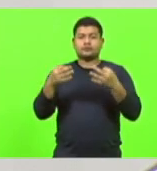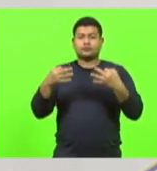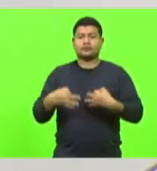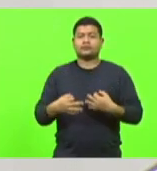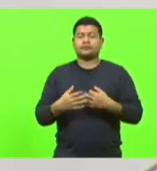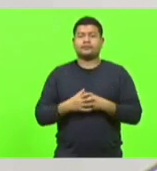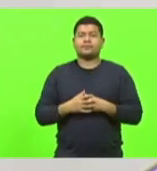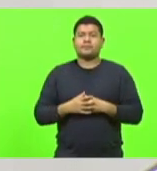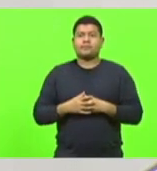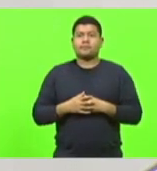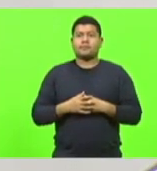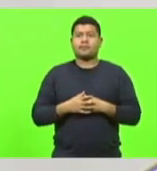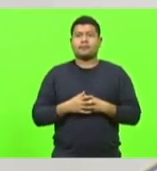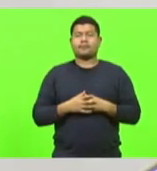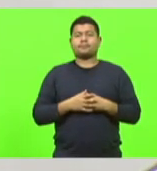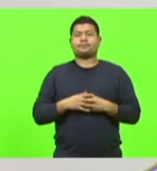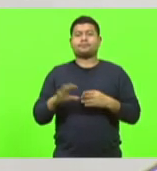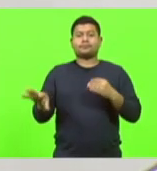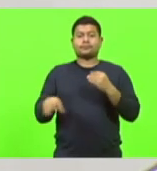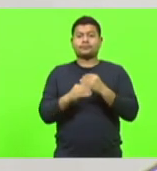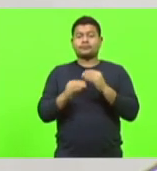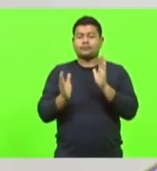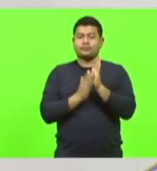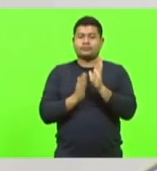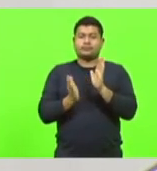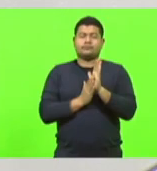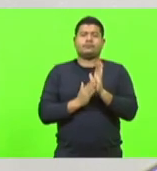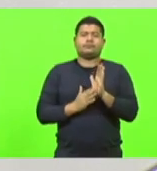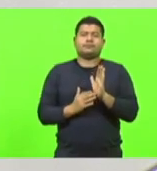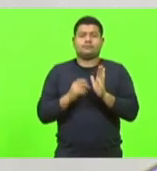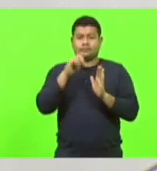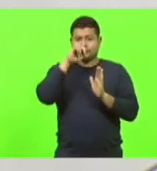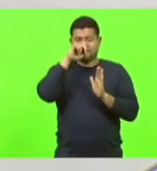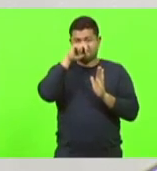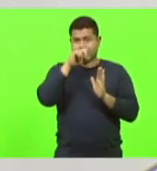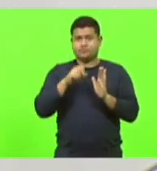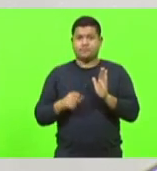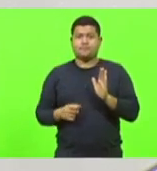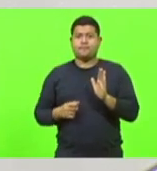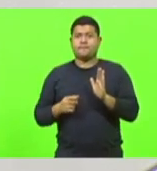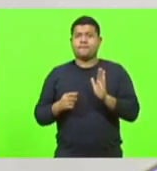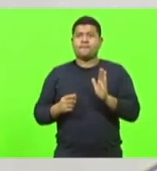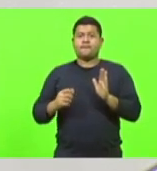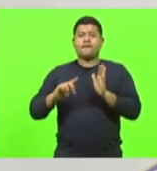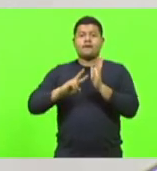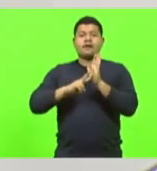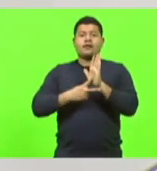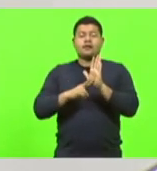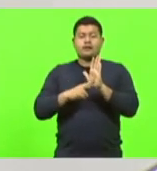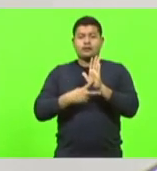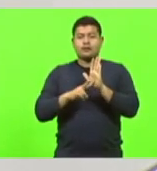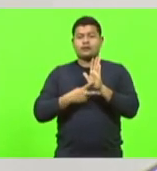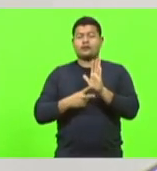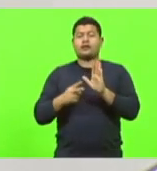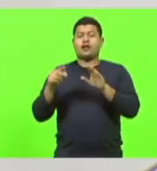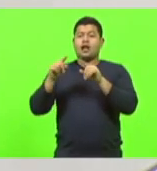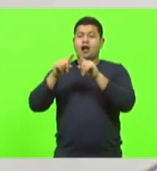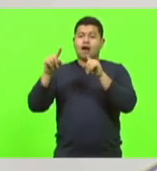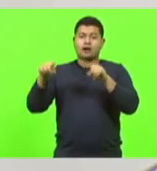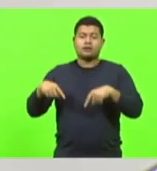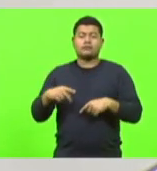essa é essa emenda proposta pelos sindicatos pelos policiais